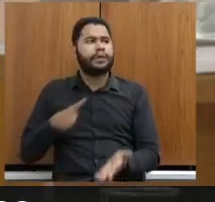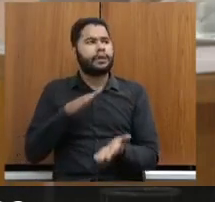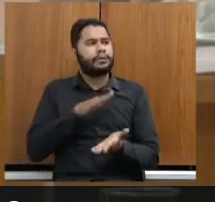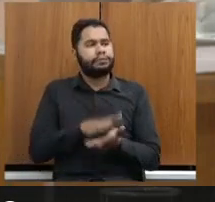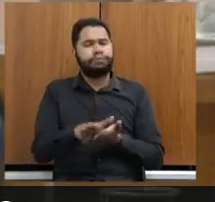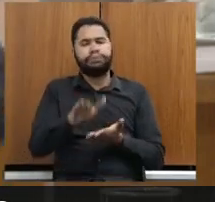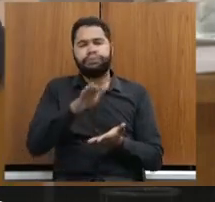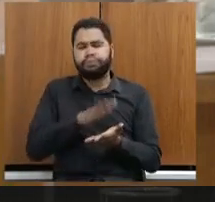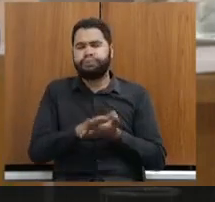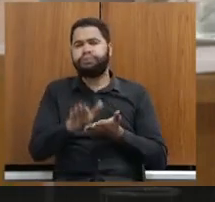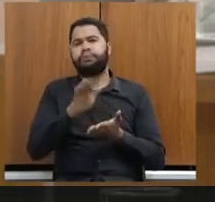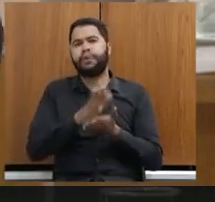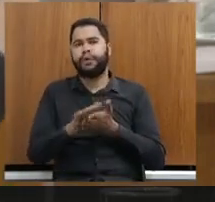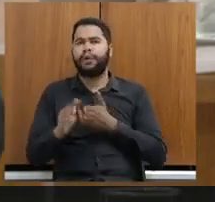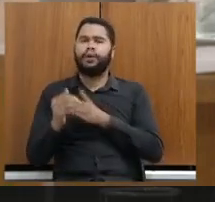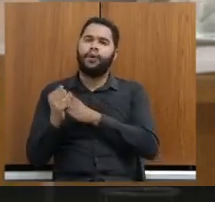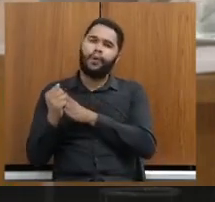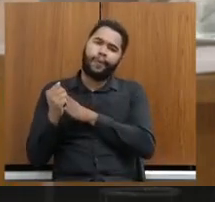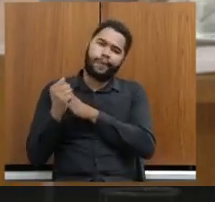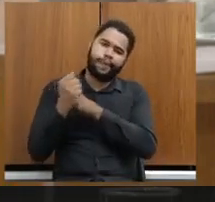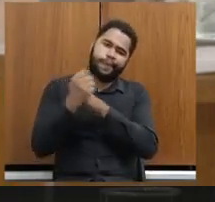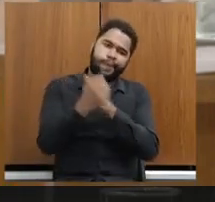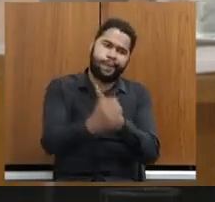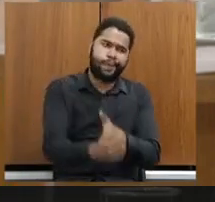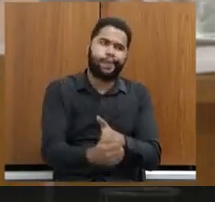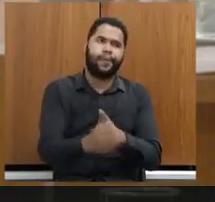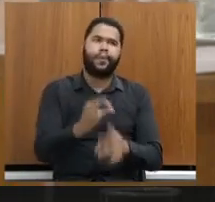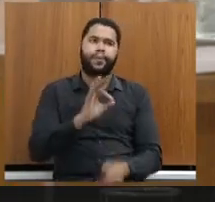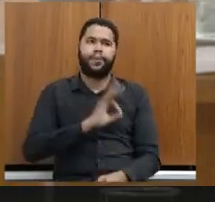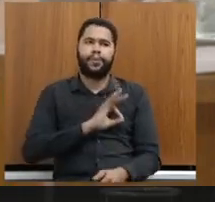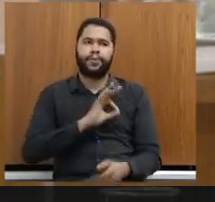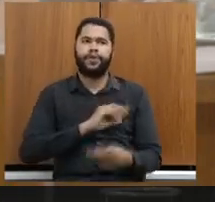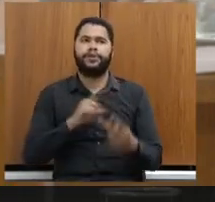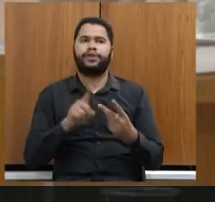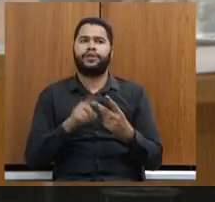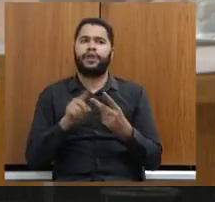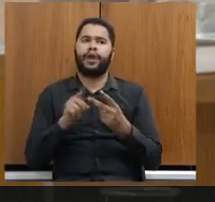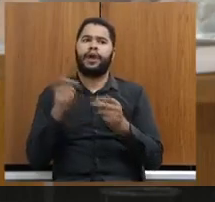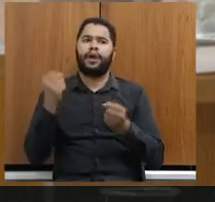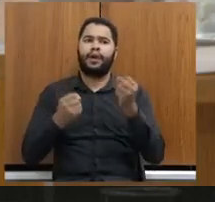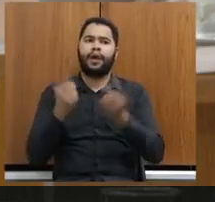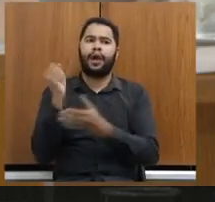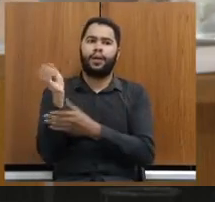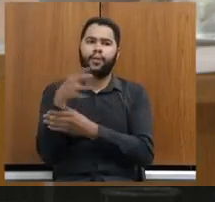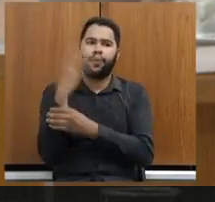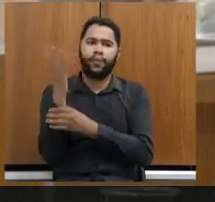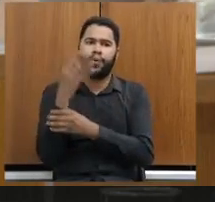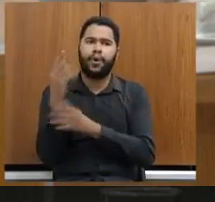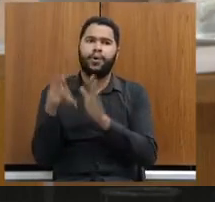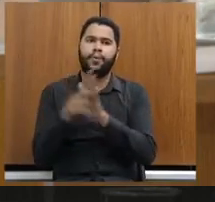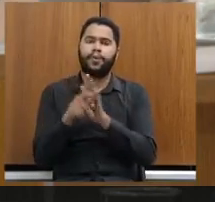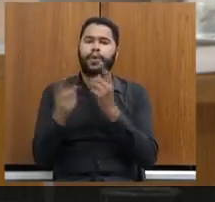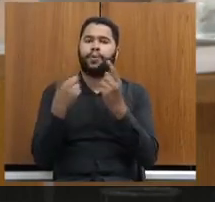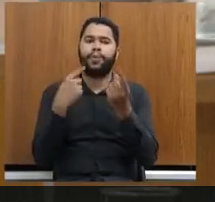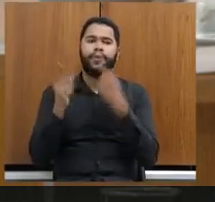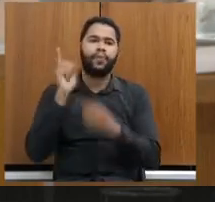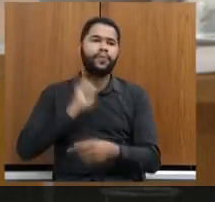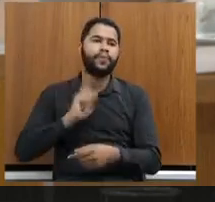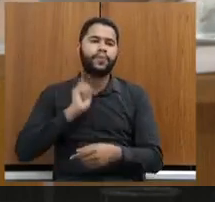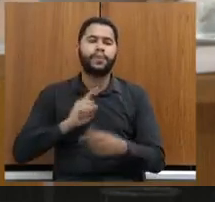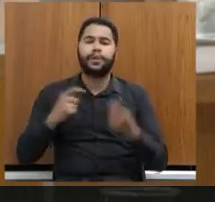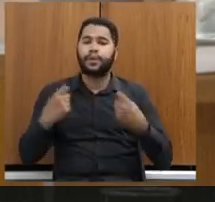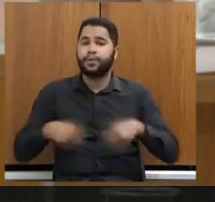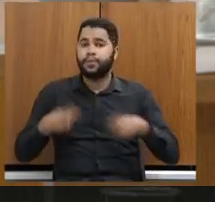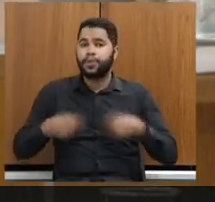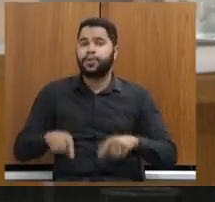essa locomoção força peregrinação de policiais e viaturas nas rodovias de Minas Gerais então nós precisamos